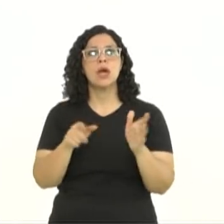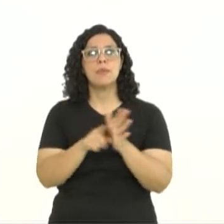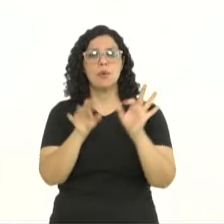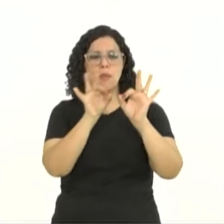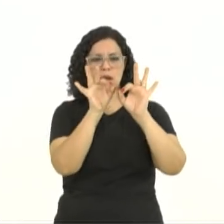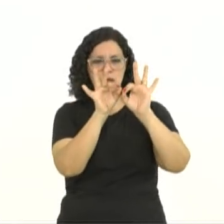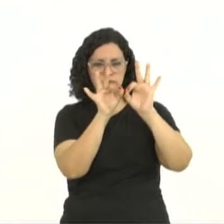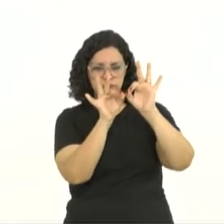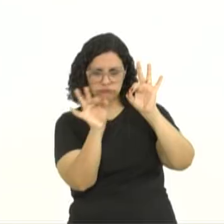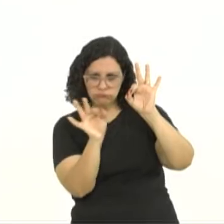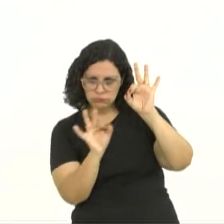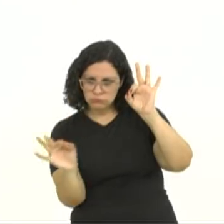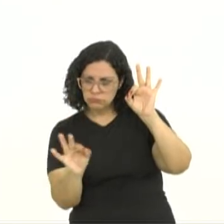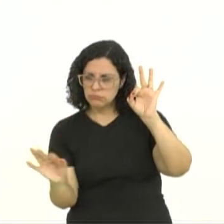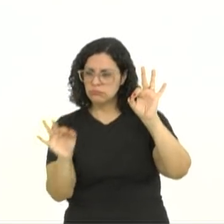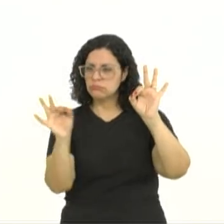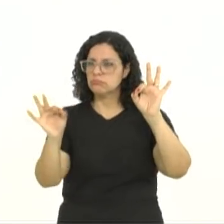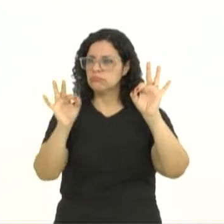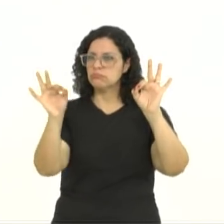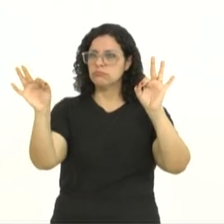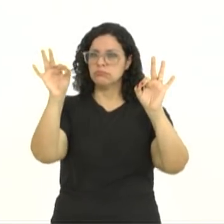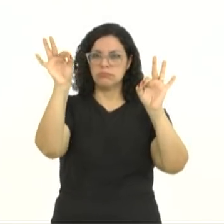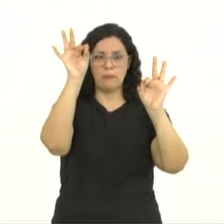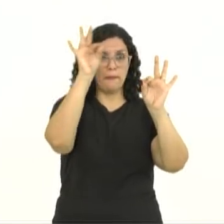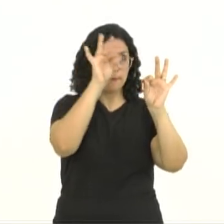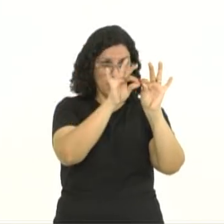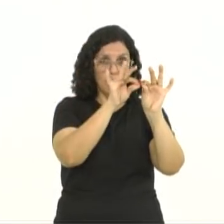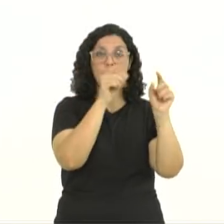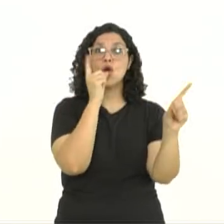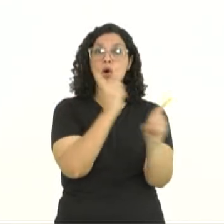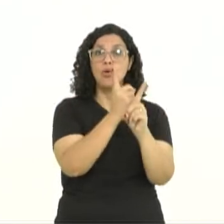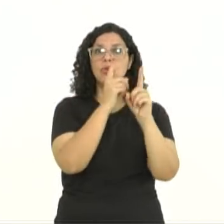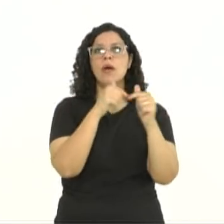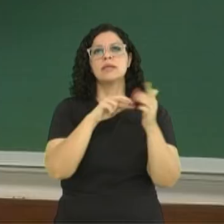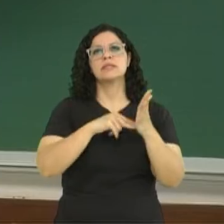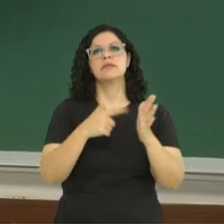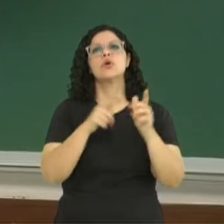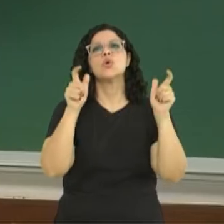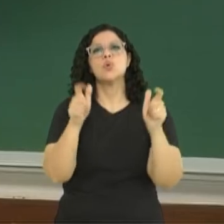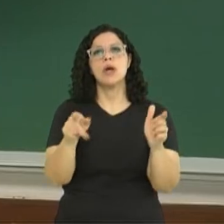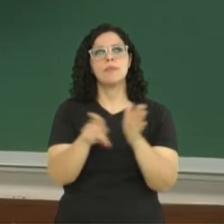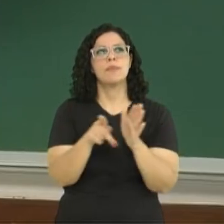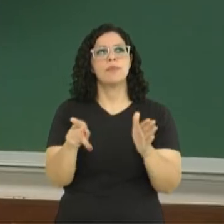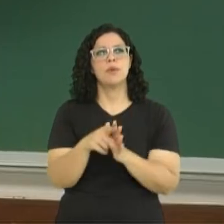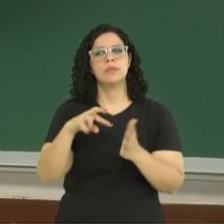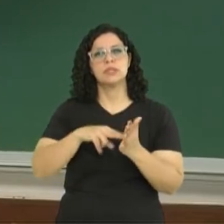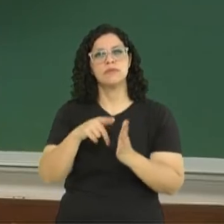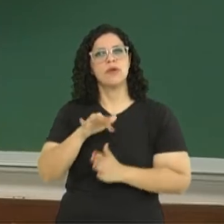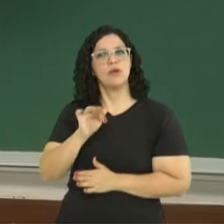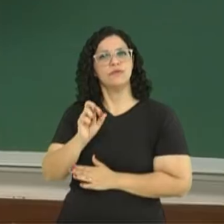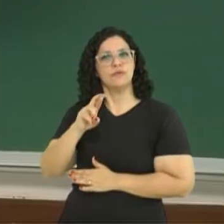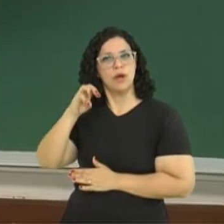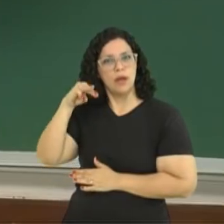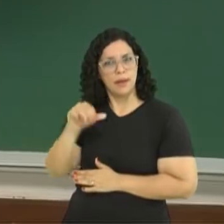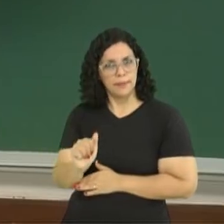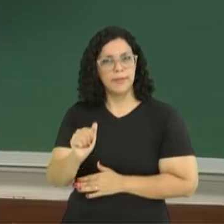se fecha e dá origem a um conjunto. Então, na verdade, quando você fecha um conjuntinho, isso é uma forma.